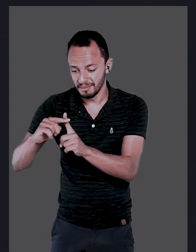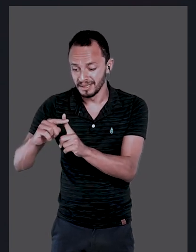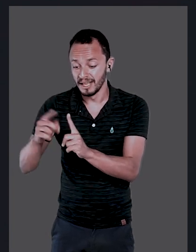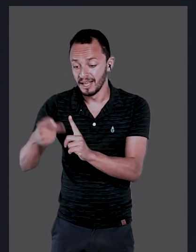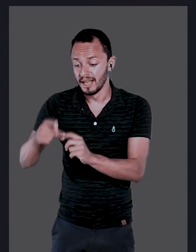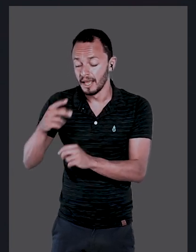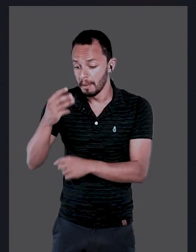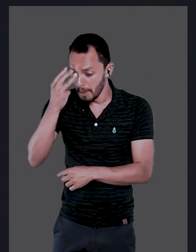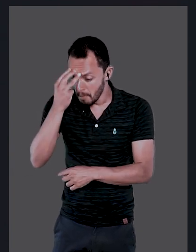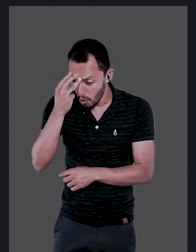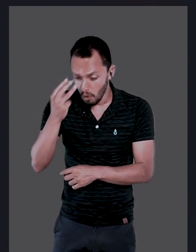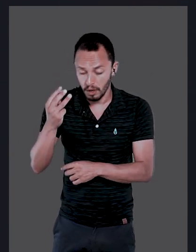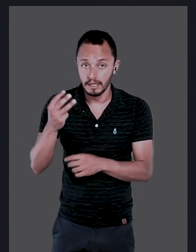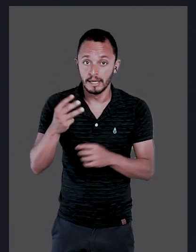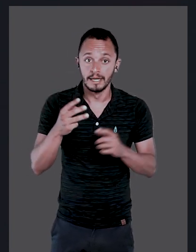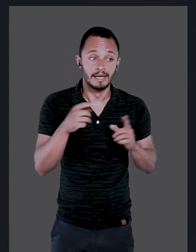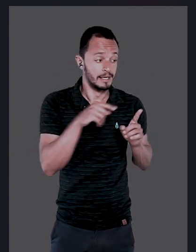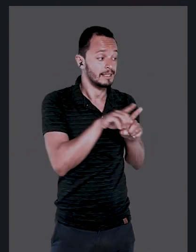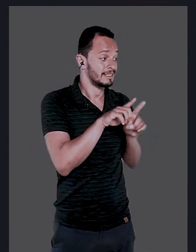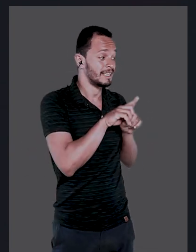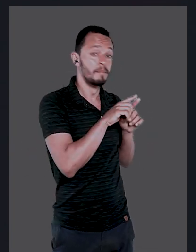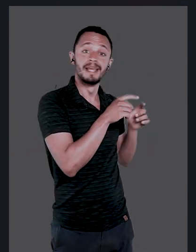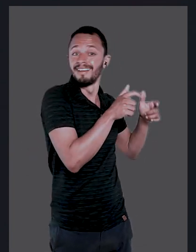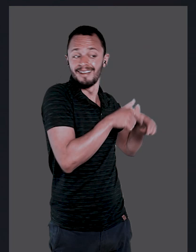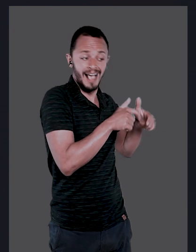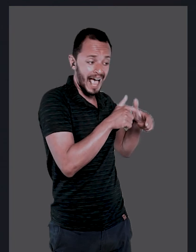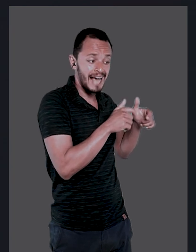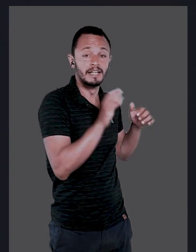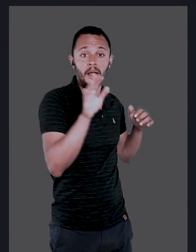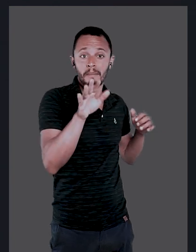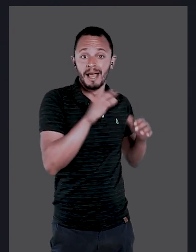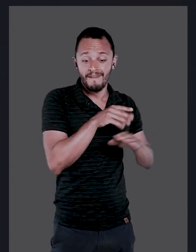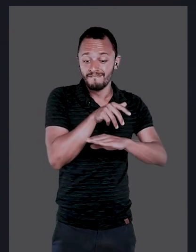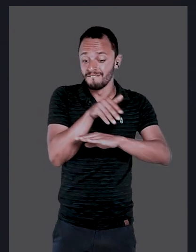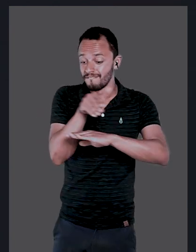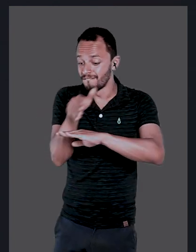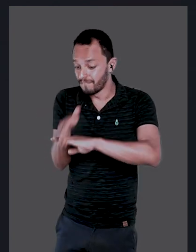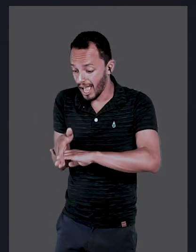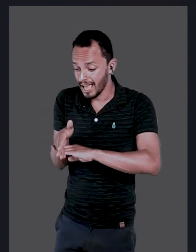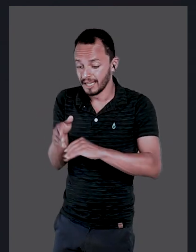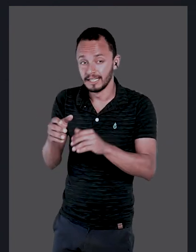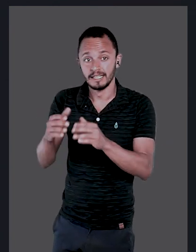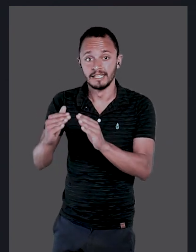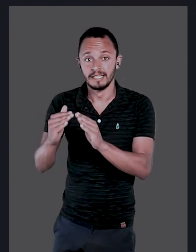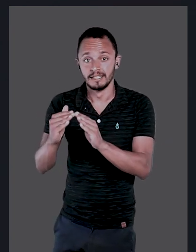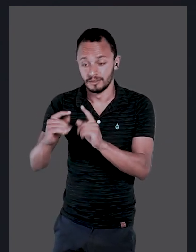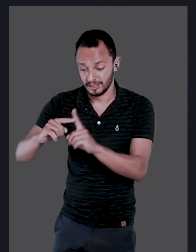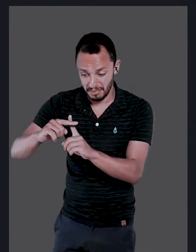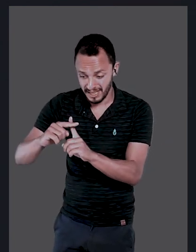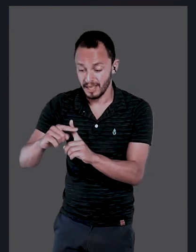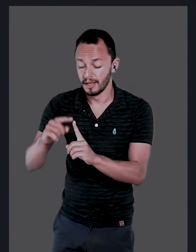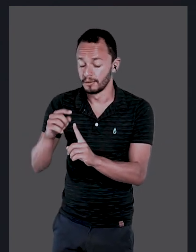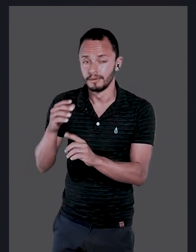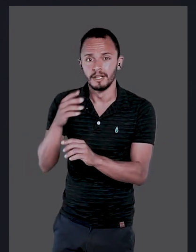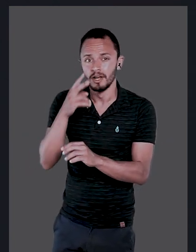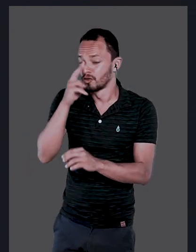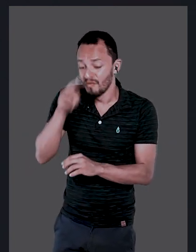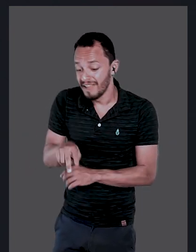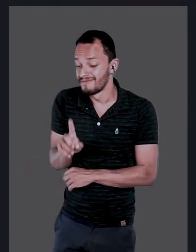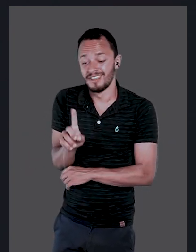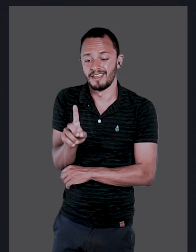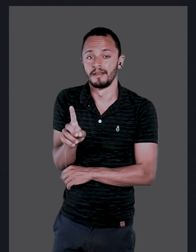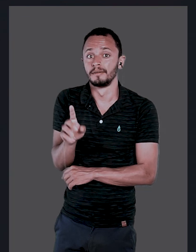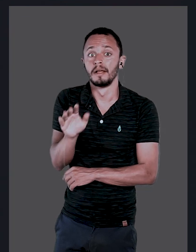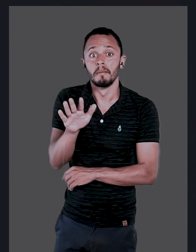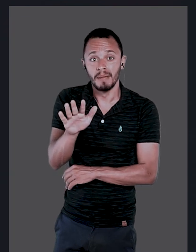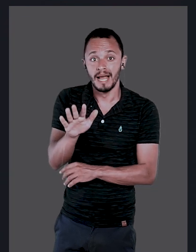pode pensar aqui, mas a gente vai ao cemitério e precisa disso, dessa ligação meio material, que ao mesmo tempo que